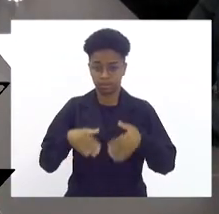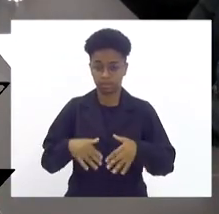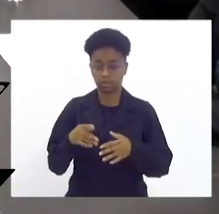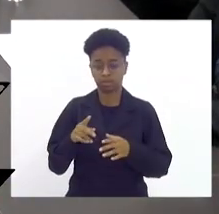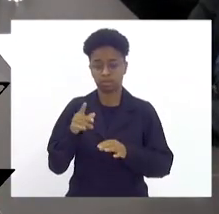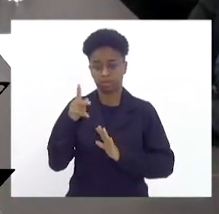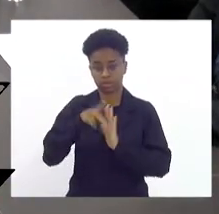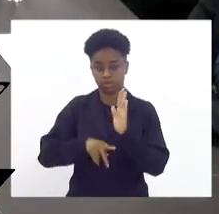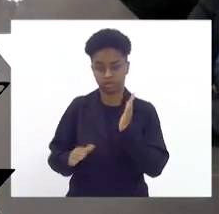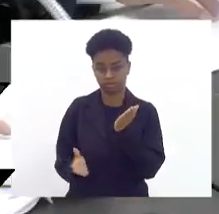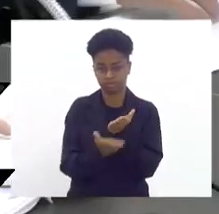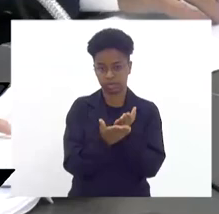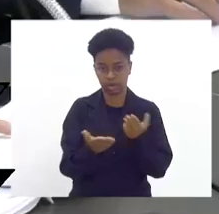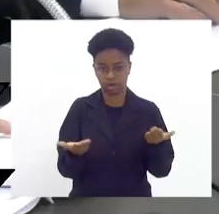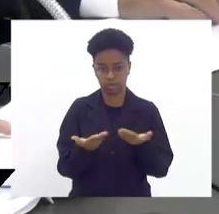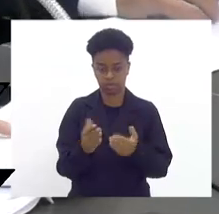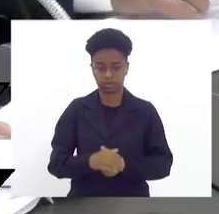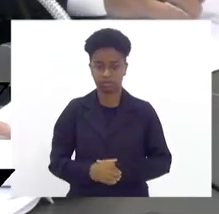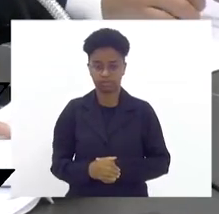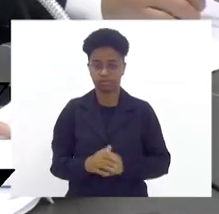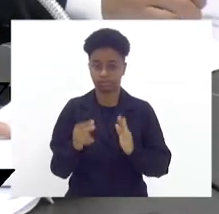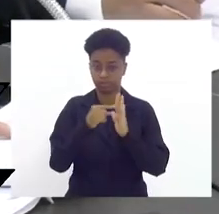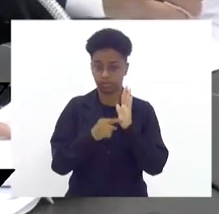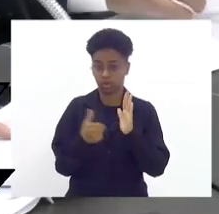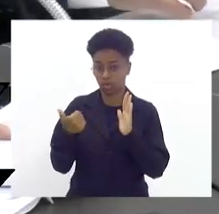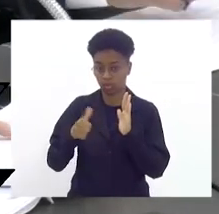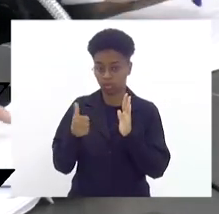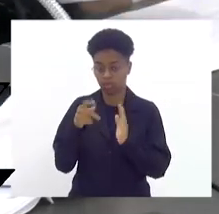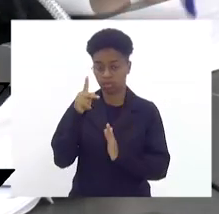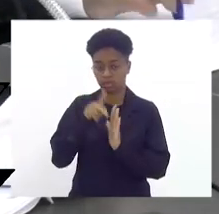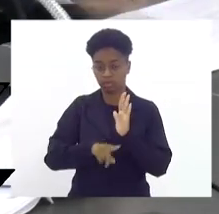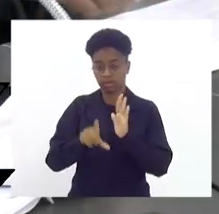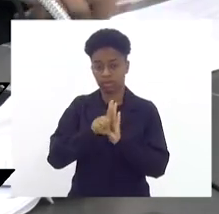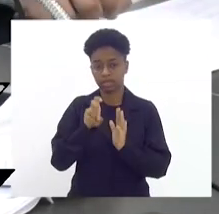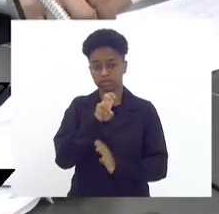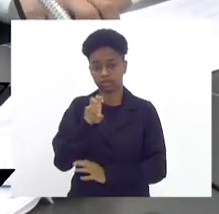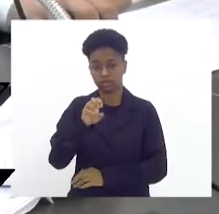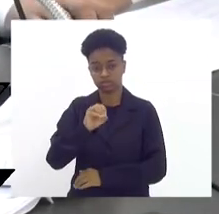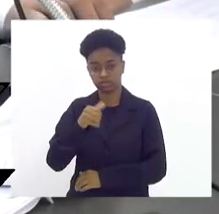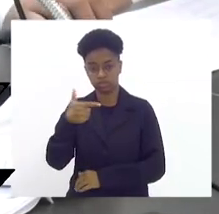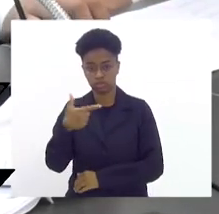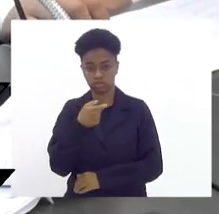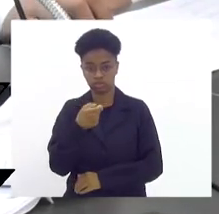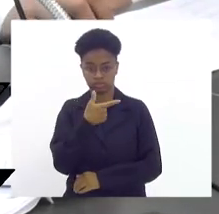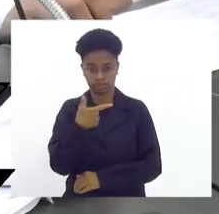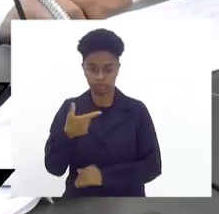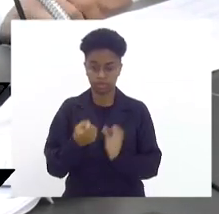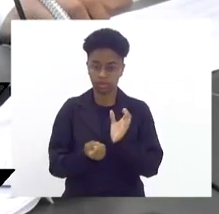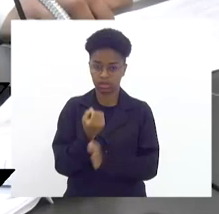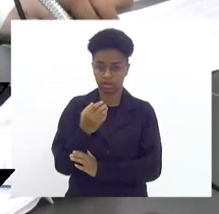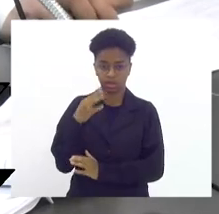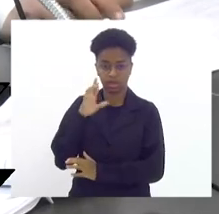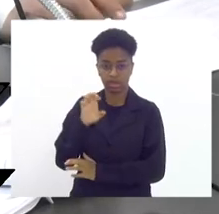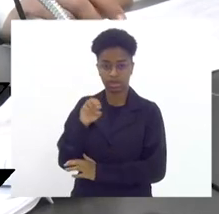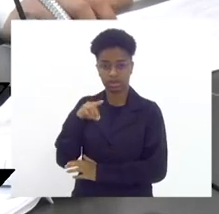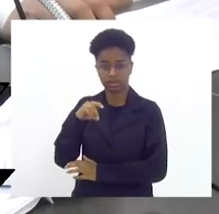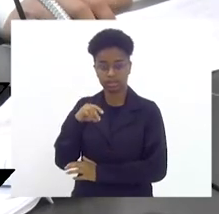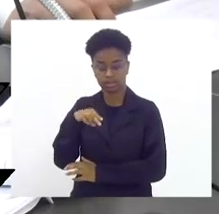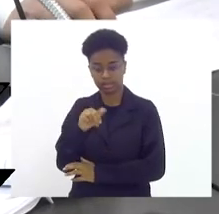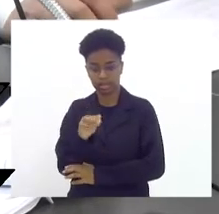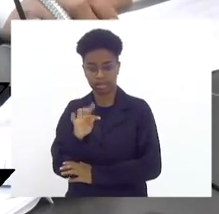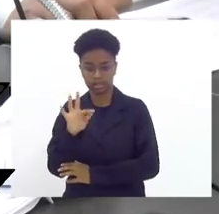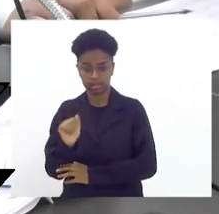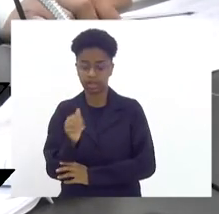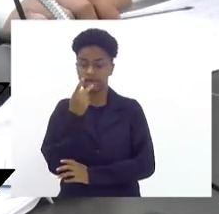arquivo. Item 11 da pauta, PL 5502 de 2022, de autoria da deputada Renata Souza, que dispõe